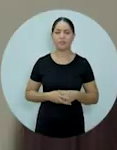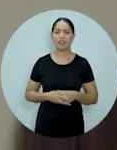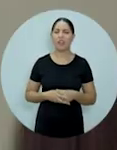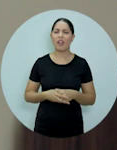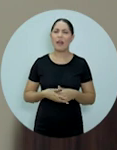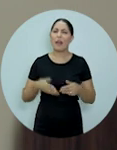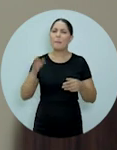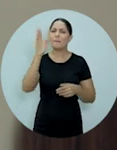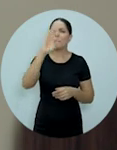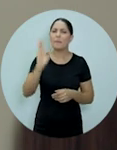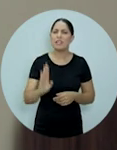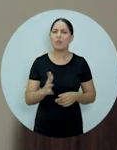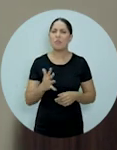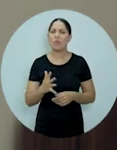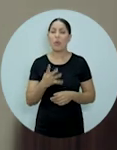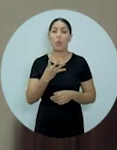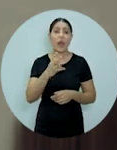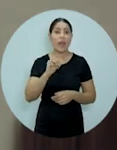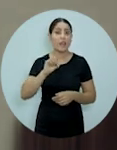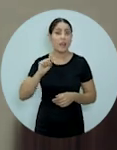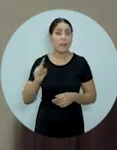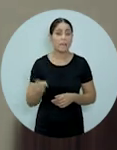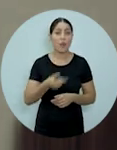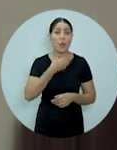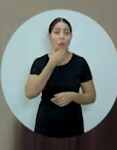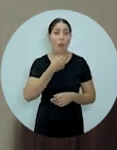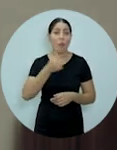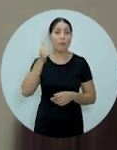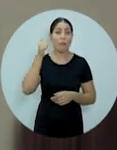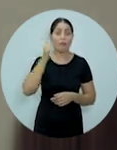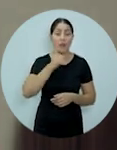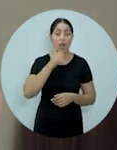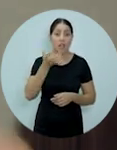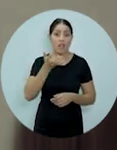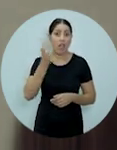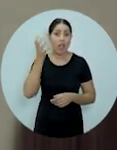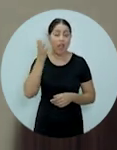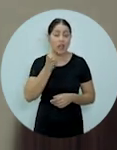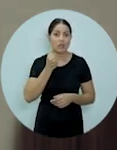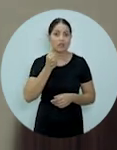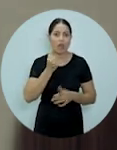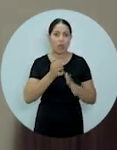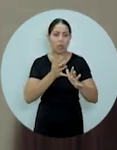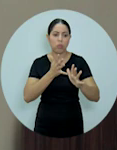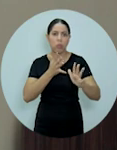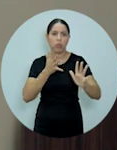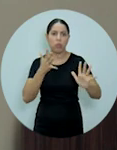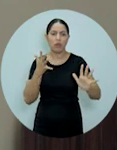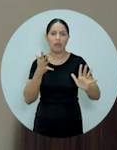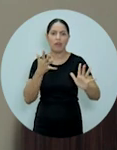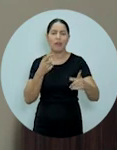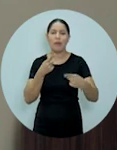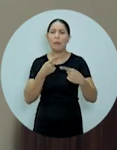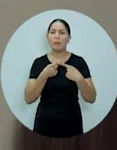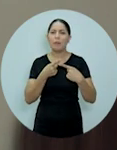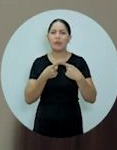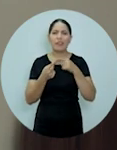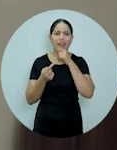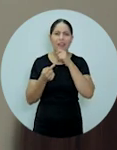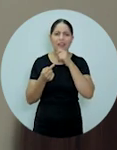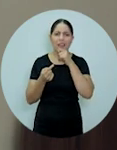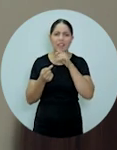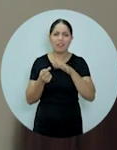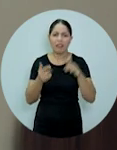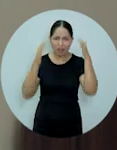no Brasil, existem dados de que cerca de 40 mil homens e mulheres estão na fila de adoção. Mas por que ainda existem